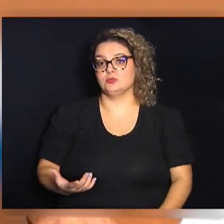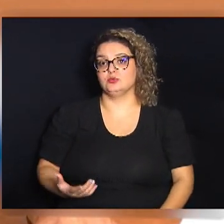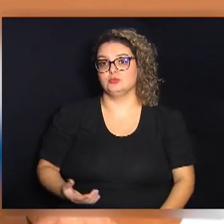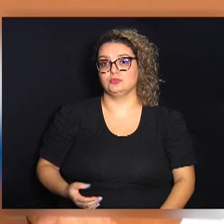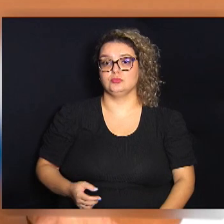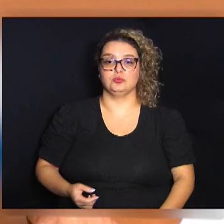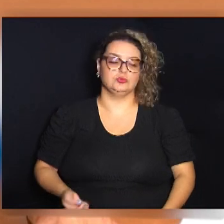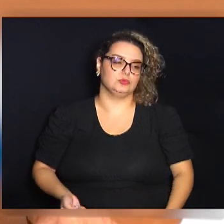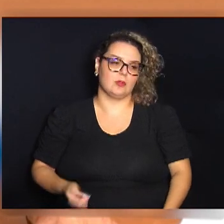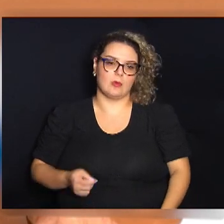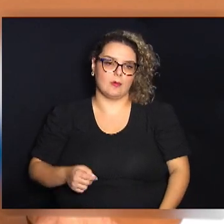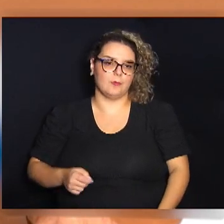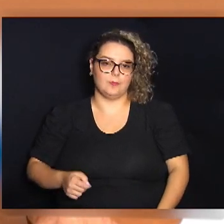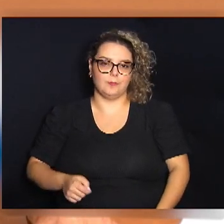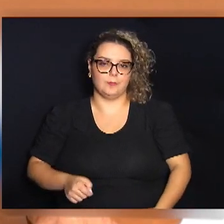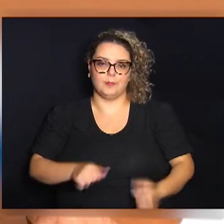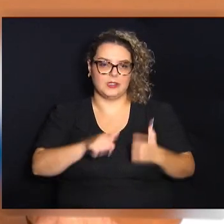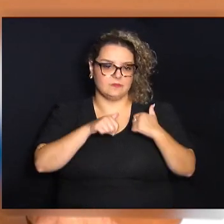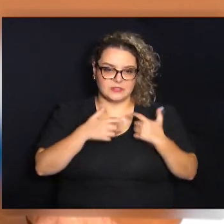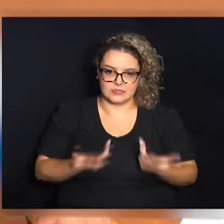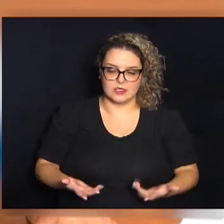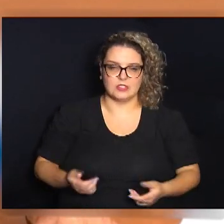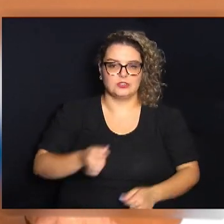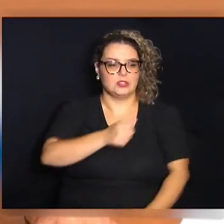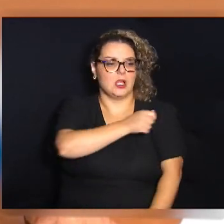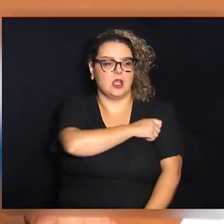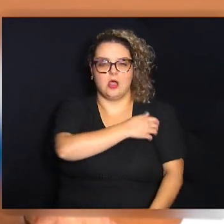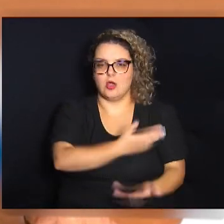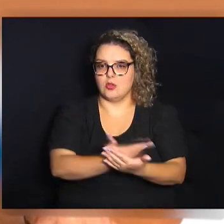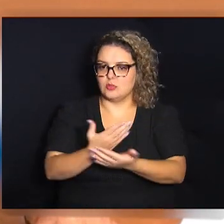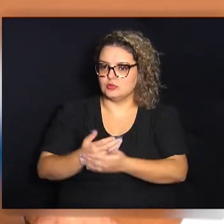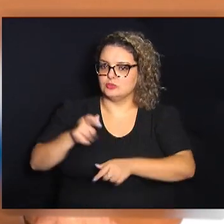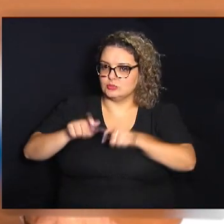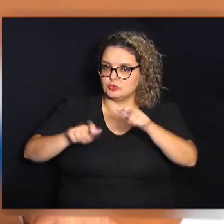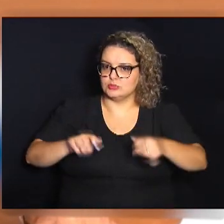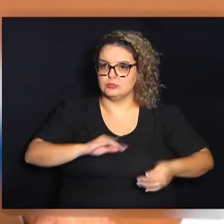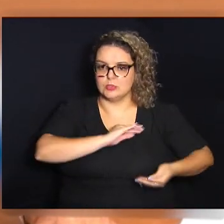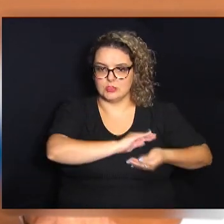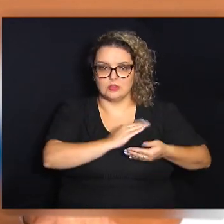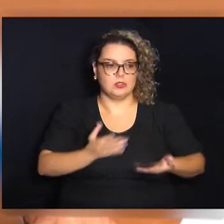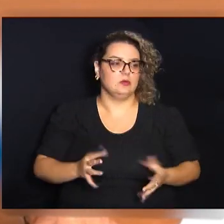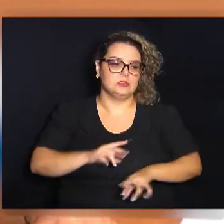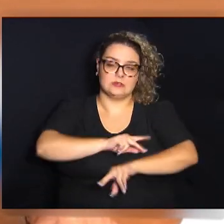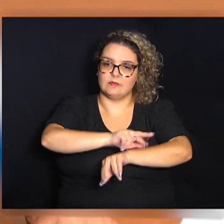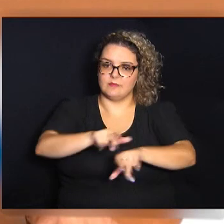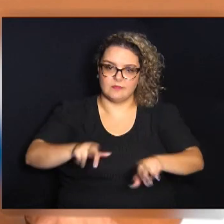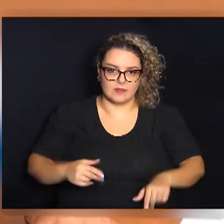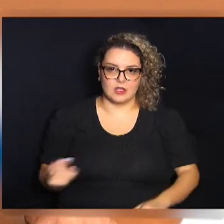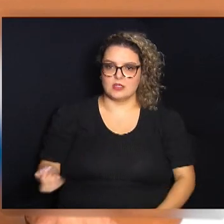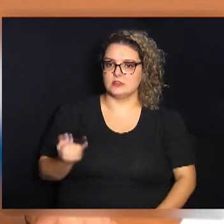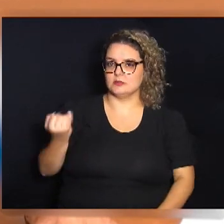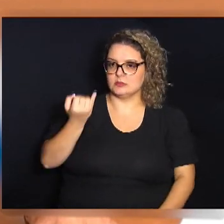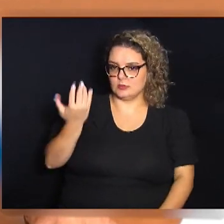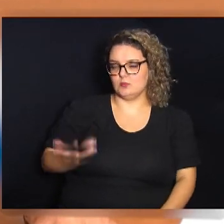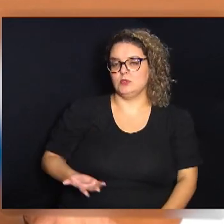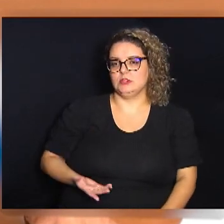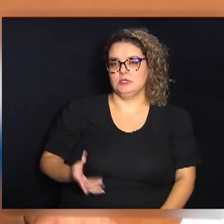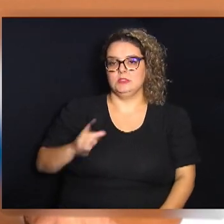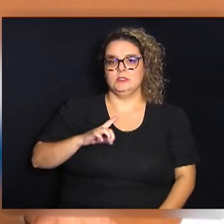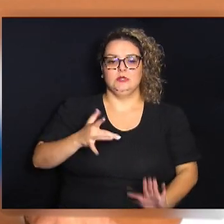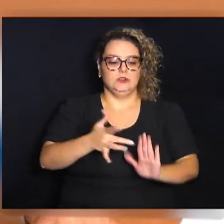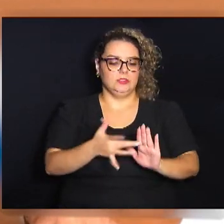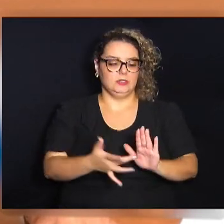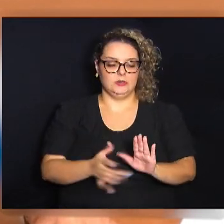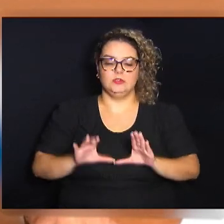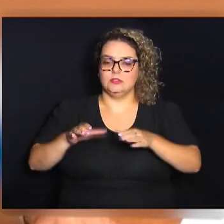alcança os estudantes, alcança as pessoas da Defesa Civil, enfim, muito importante, e essa